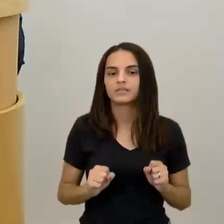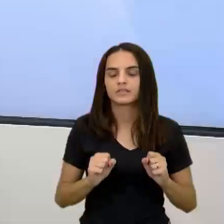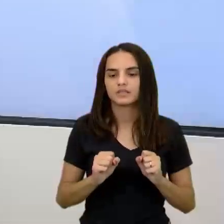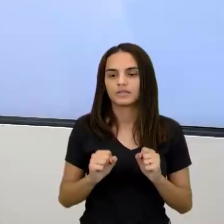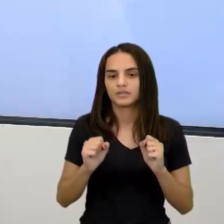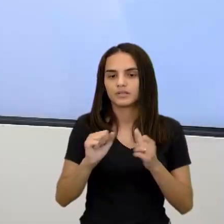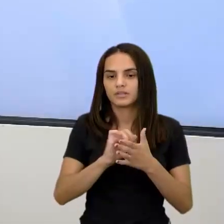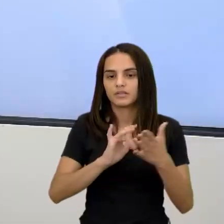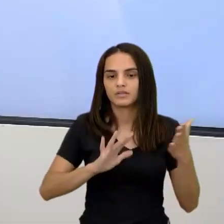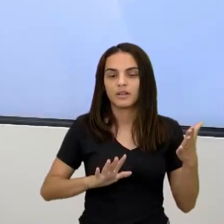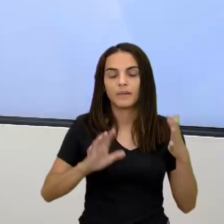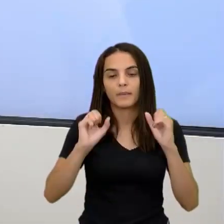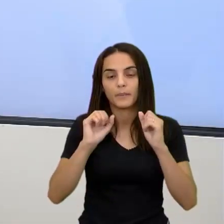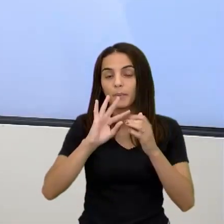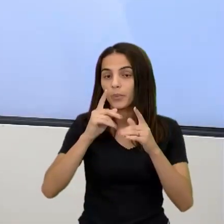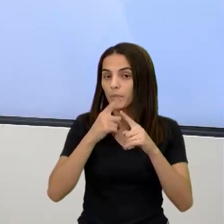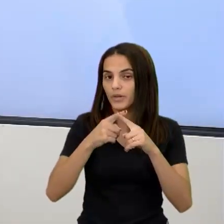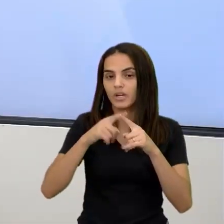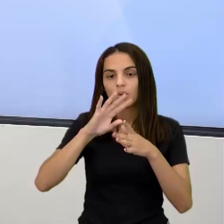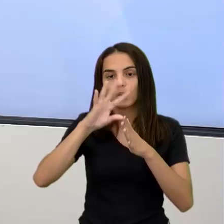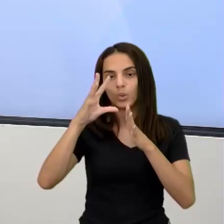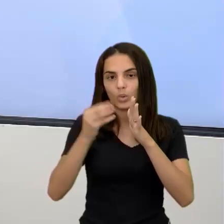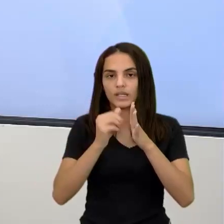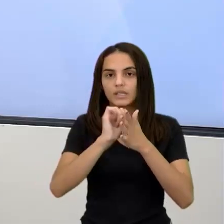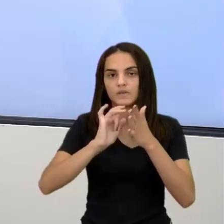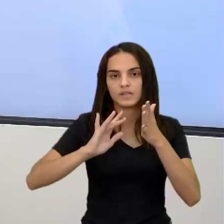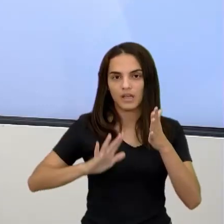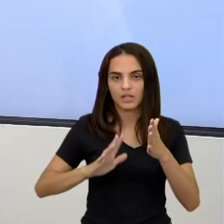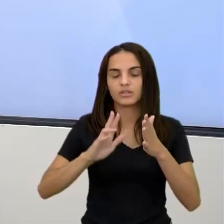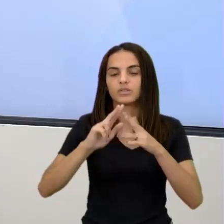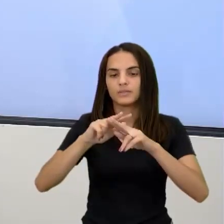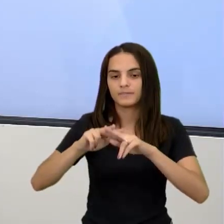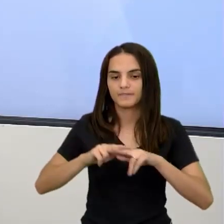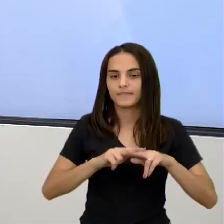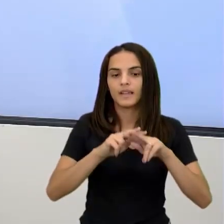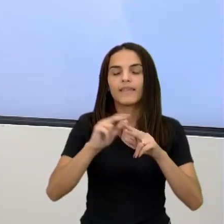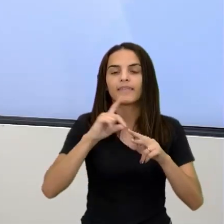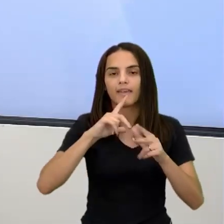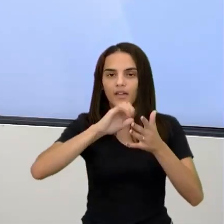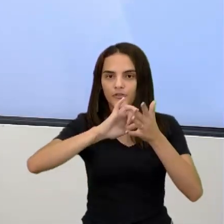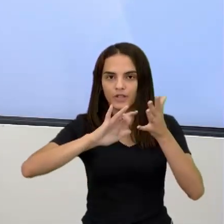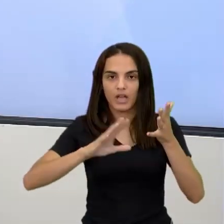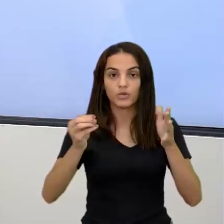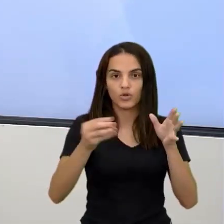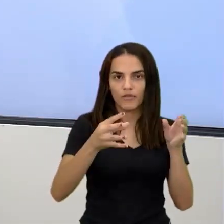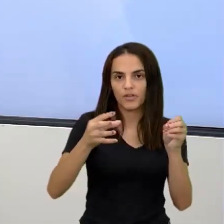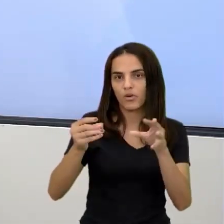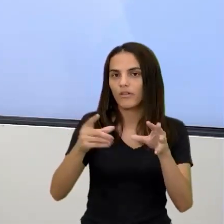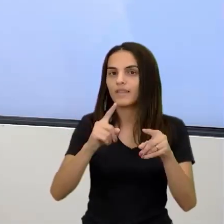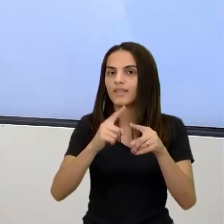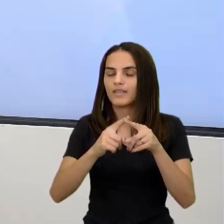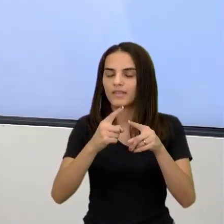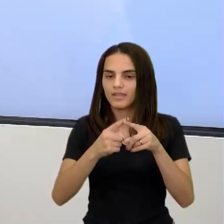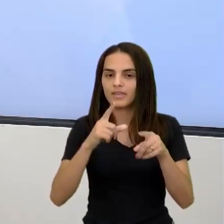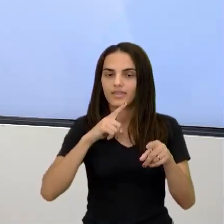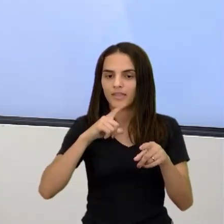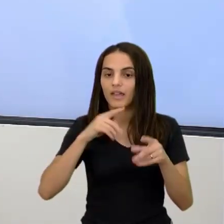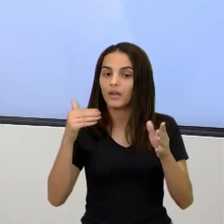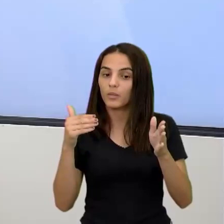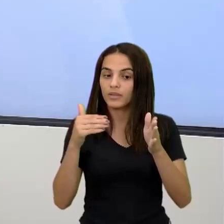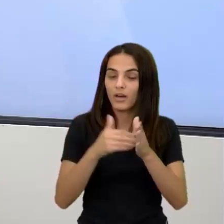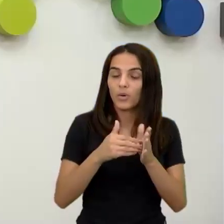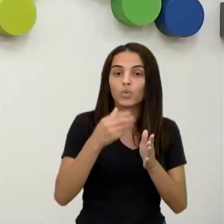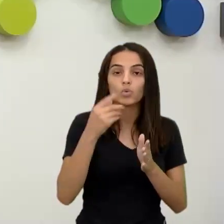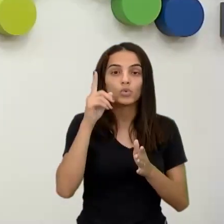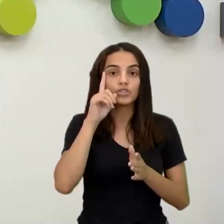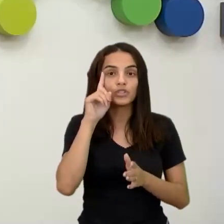Tarefas, para poder... Porque todas essas aulas de recuperação têm as tarefas lá novas para vocês poderem fazer. E tem o prazo até o dia 21, que é sexta,